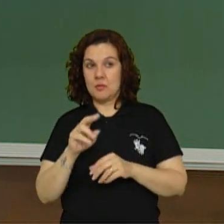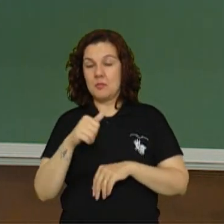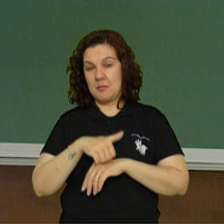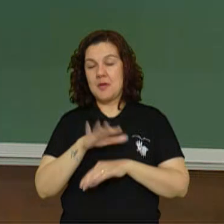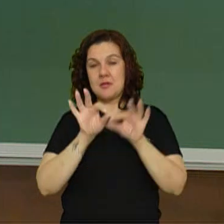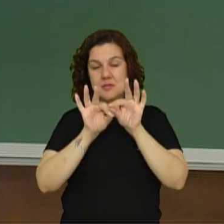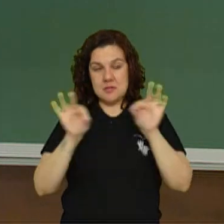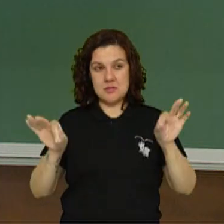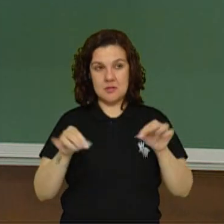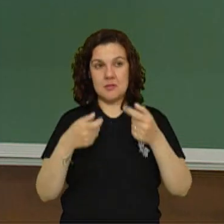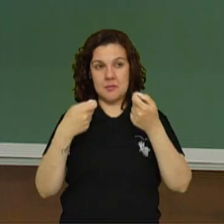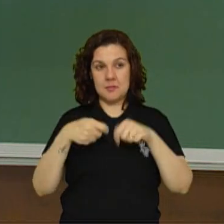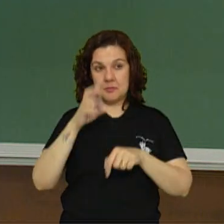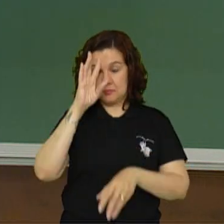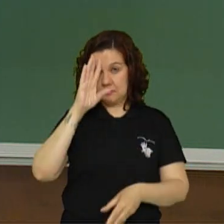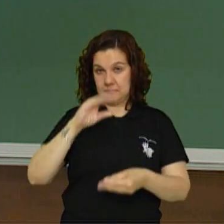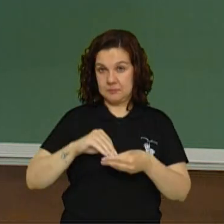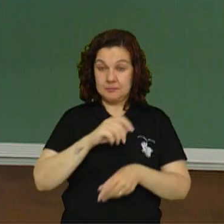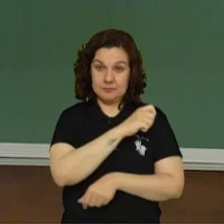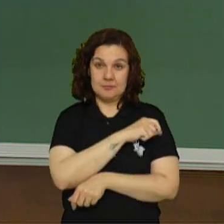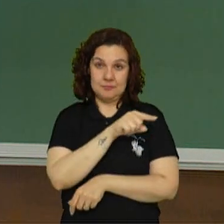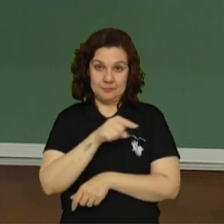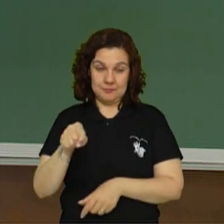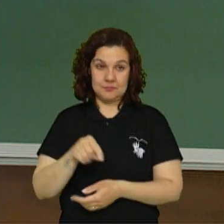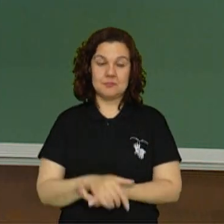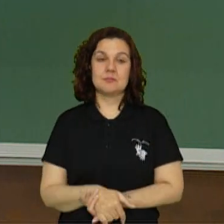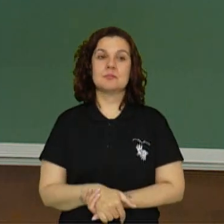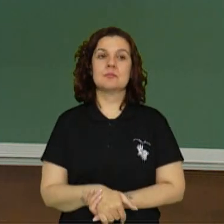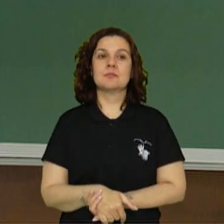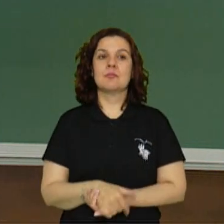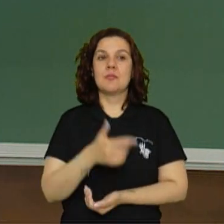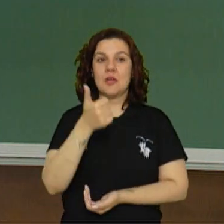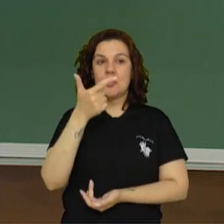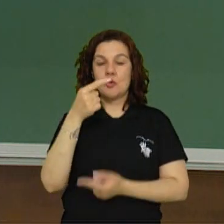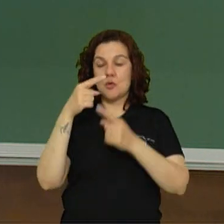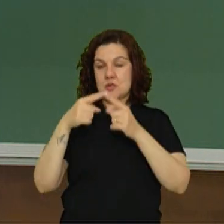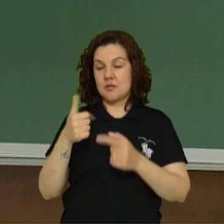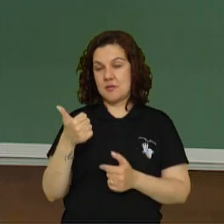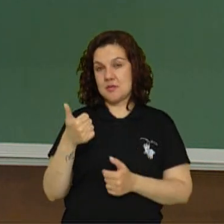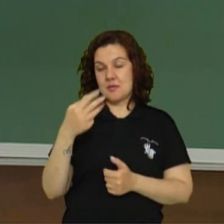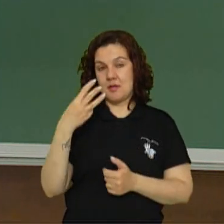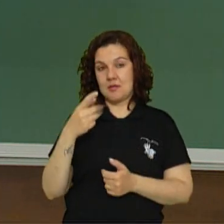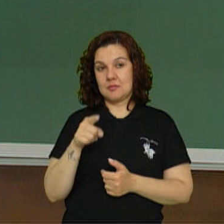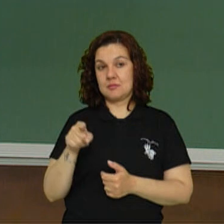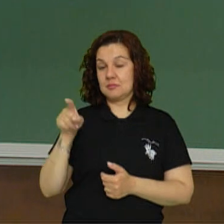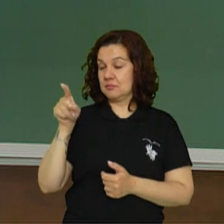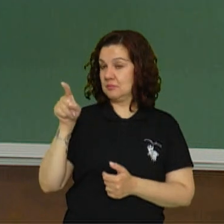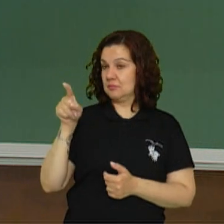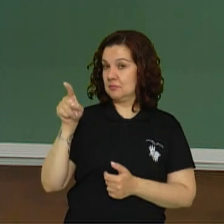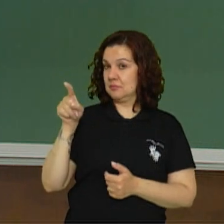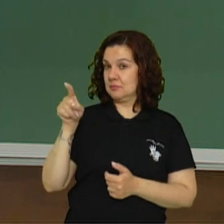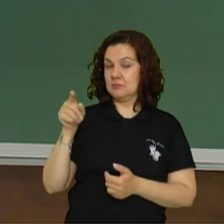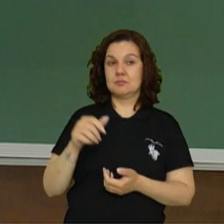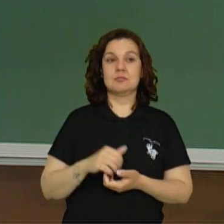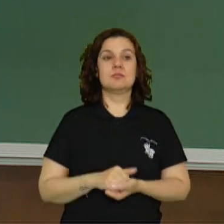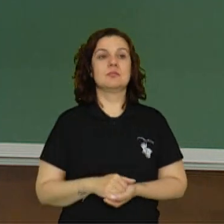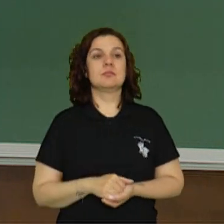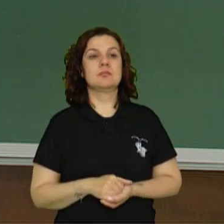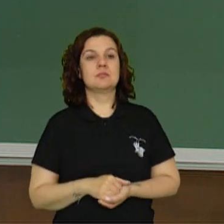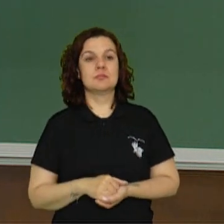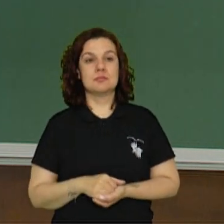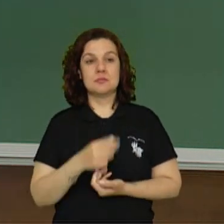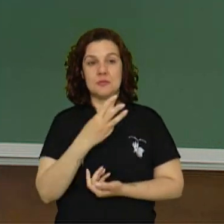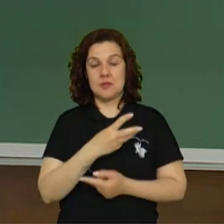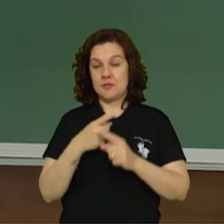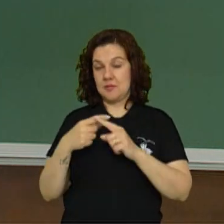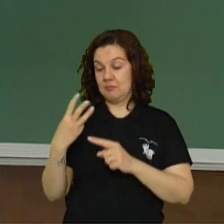Vamos falar o que você entende, aluno. 12 vezes a raiz quadrada de 3. 3